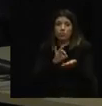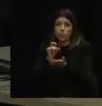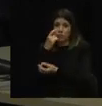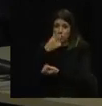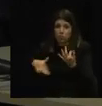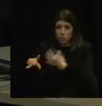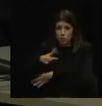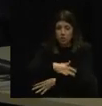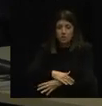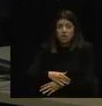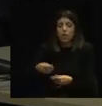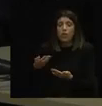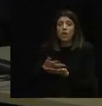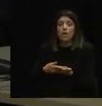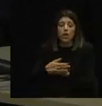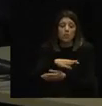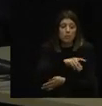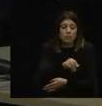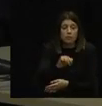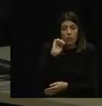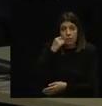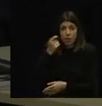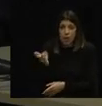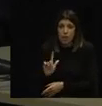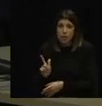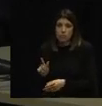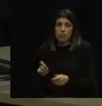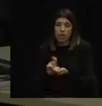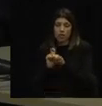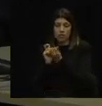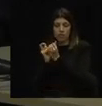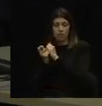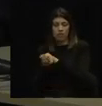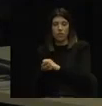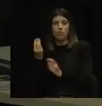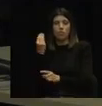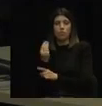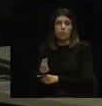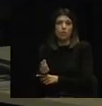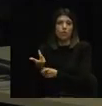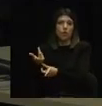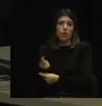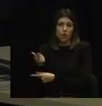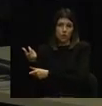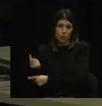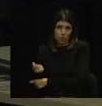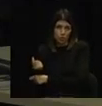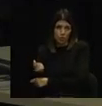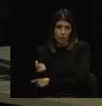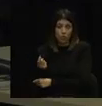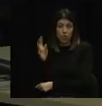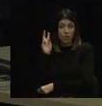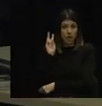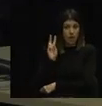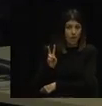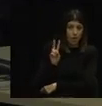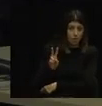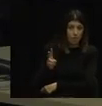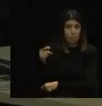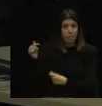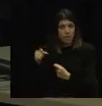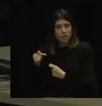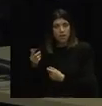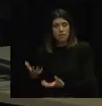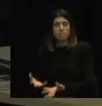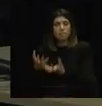social e da economia local. Ou seja, Lisboa foi sendo transformada num produto de consumo e a governação PSD-CDS parece querer